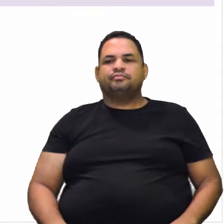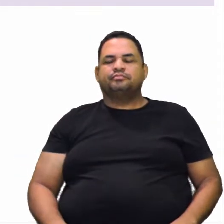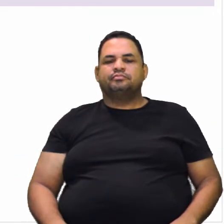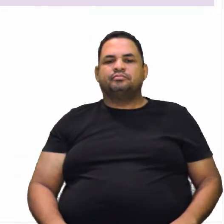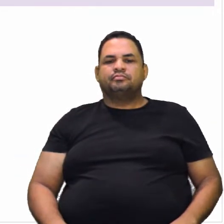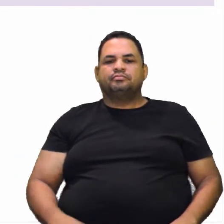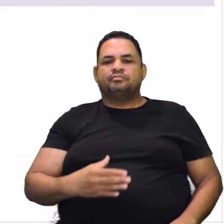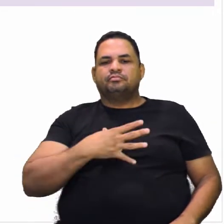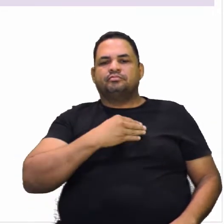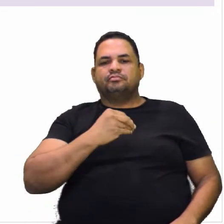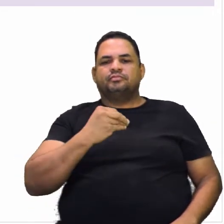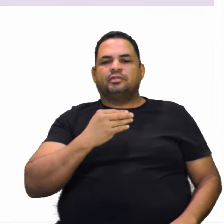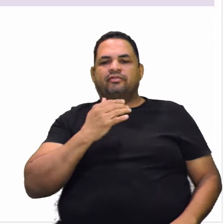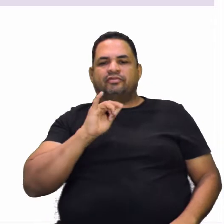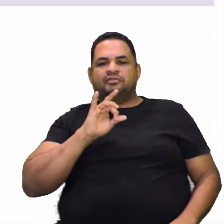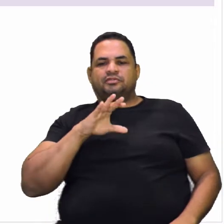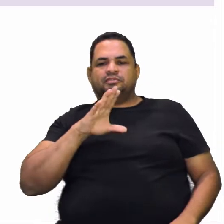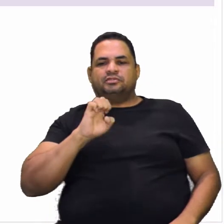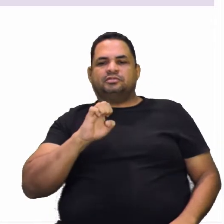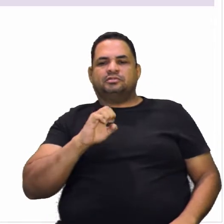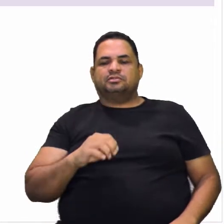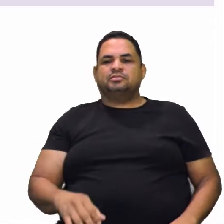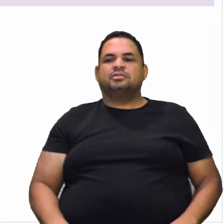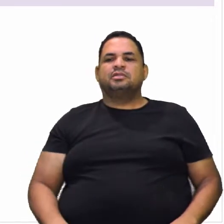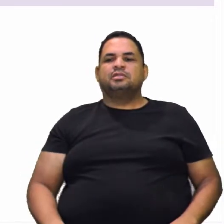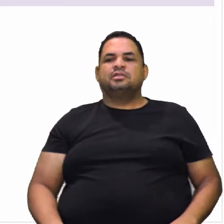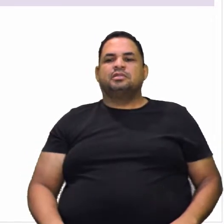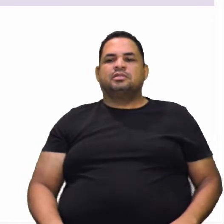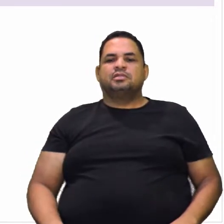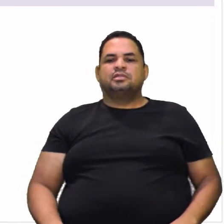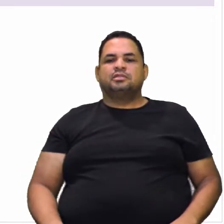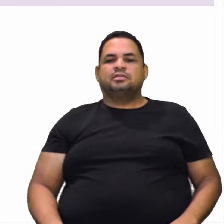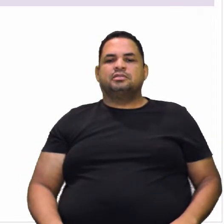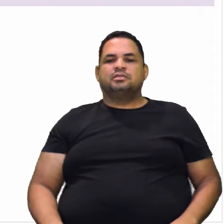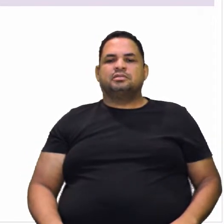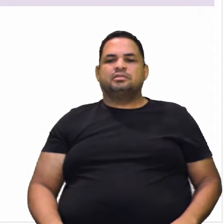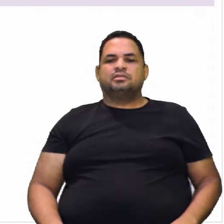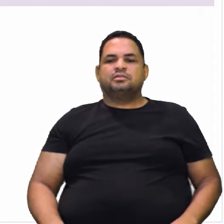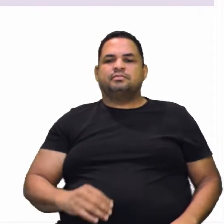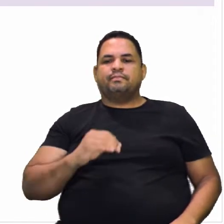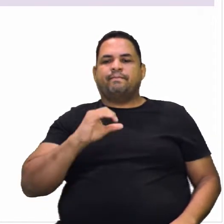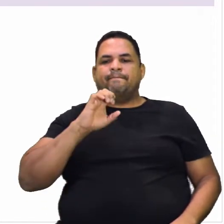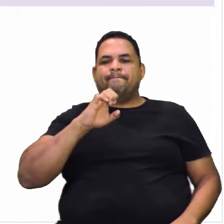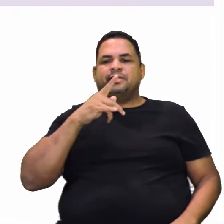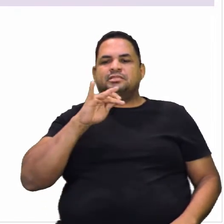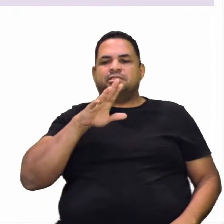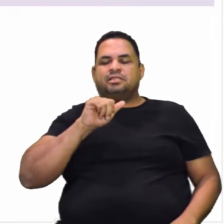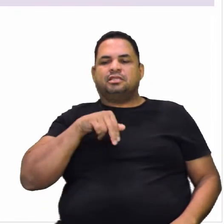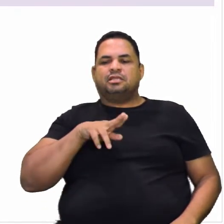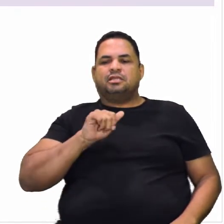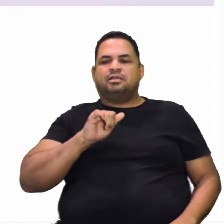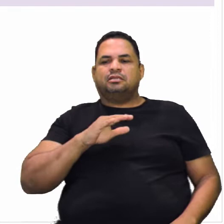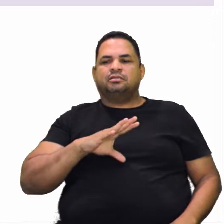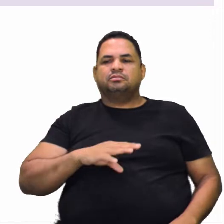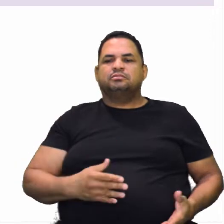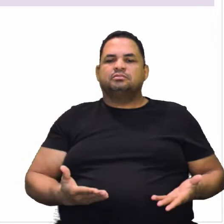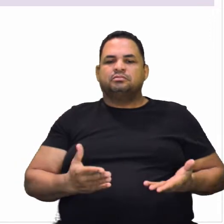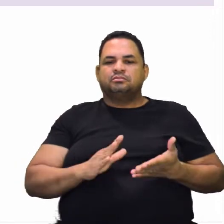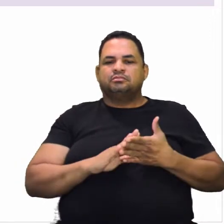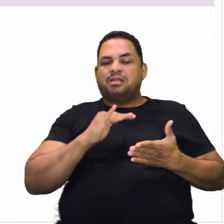E filho de Afrodite. Eros, filho de Afrodite, e Psique, sua amante